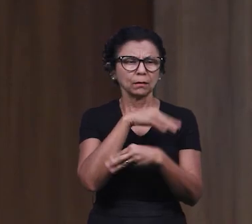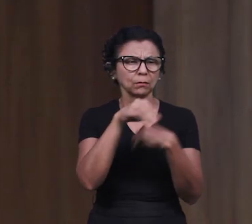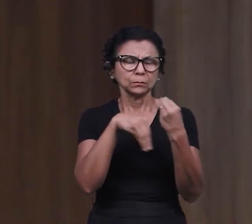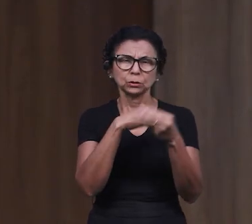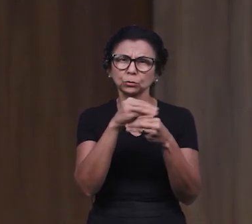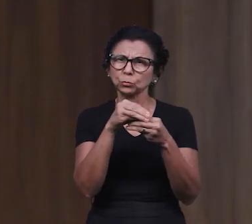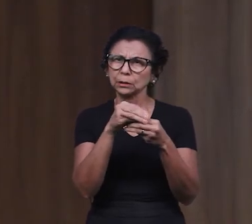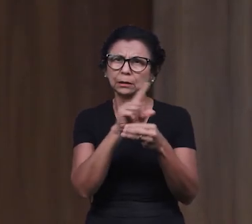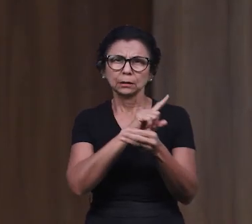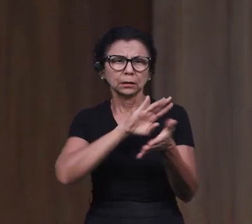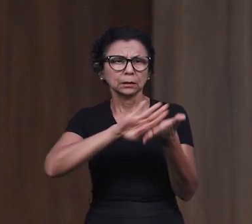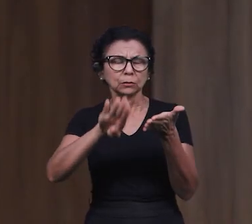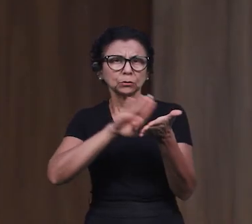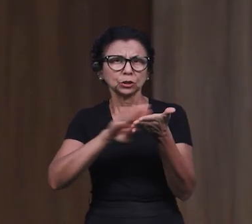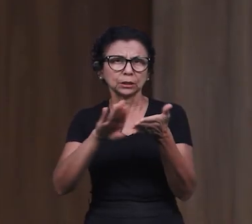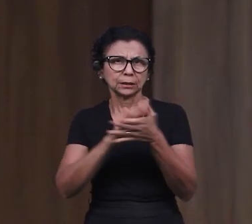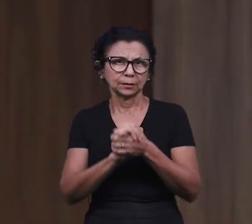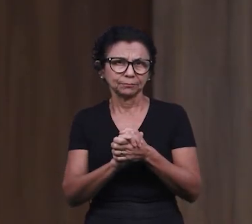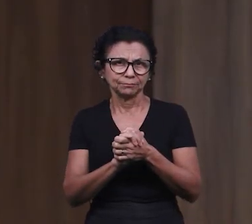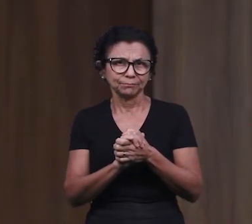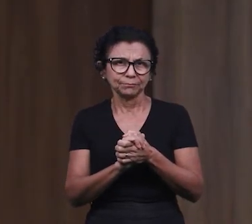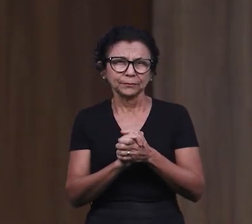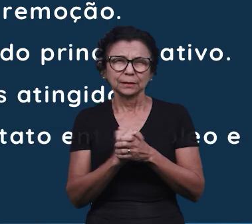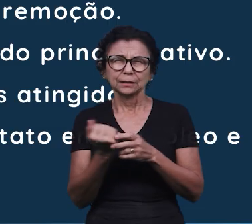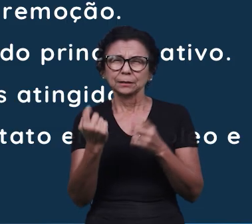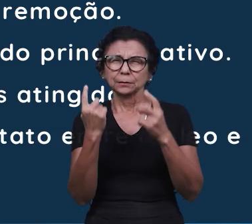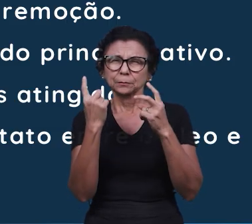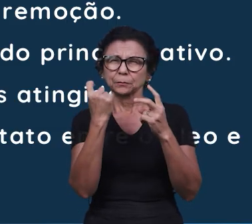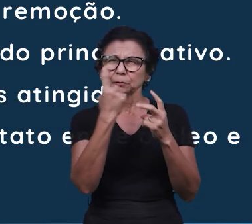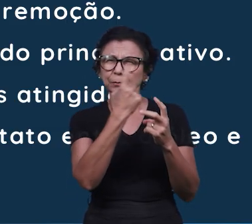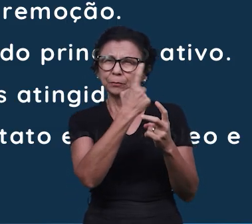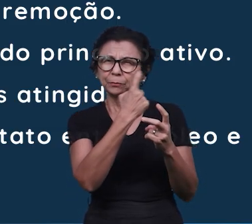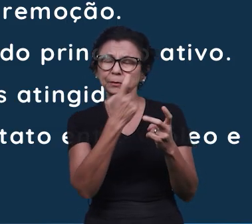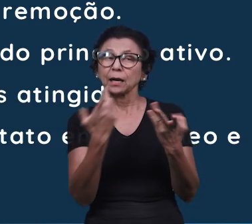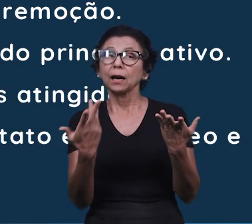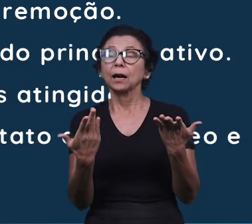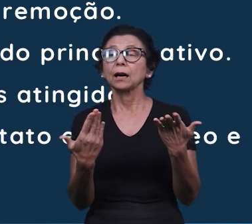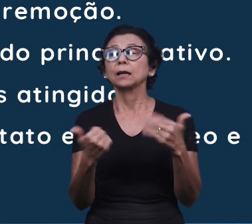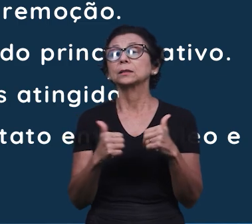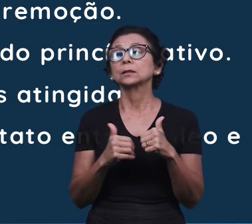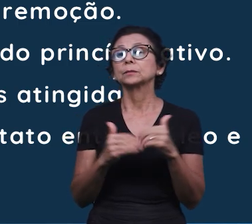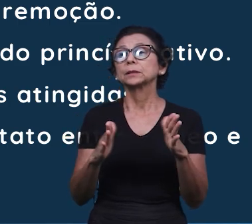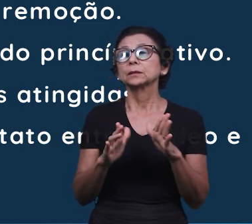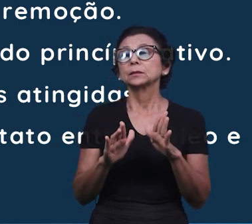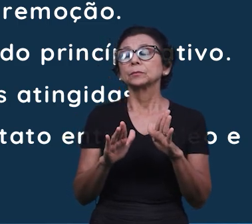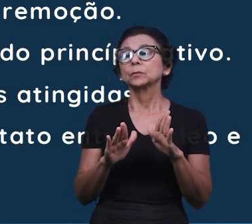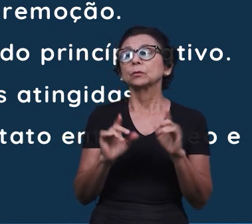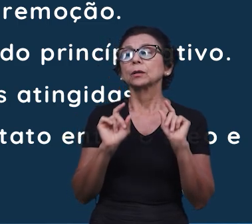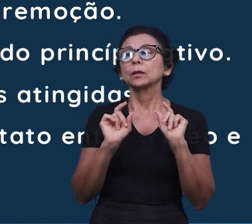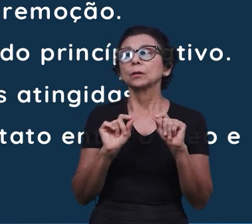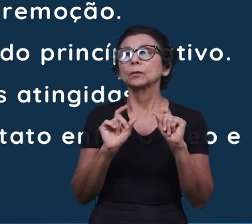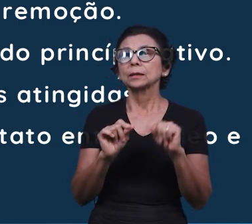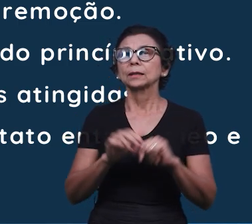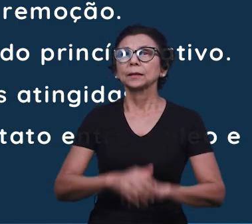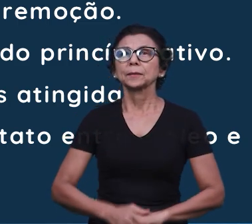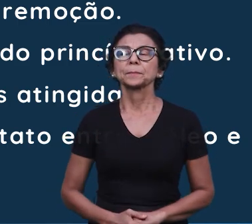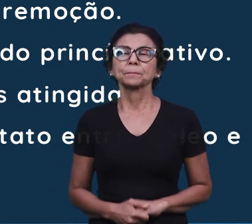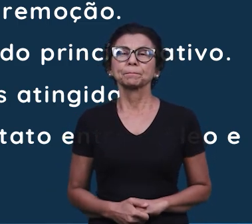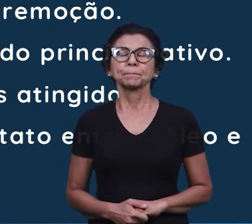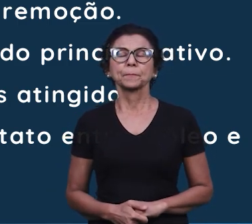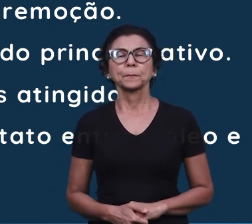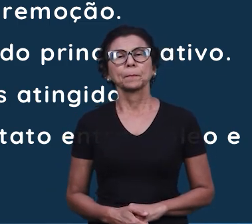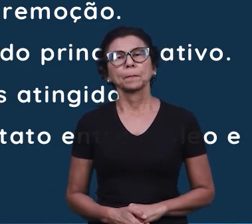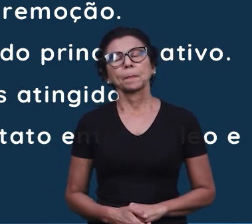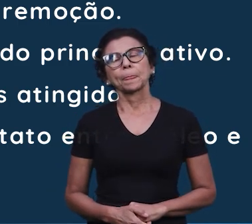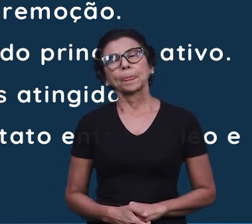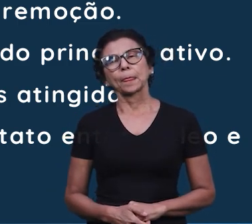princípio ativo. Isso quer dizer, então, que esse princípio ativo também tem caráter apolar.